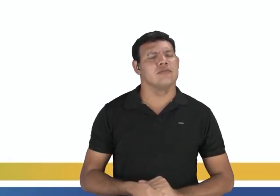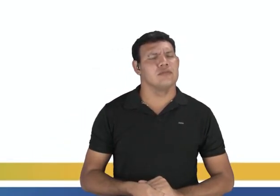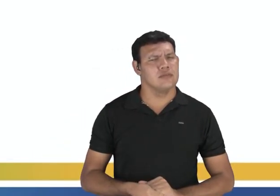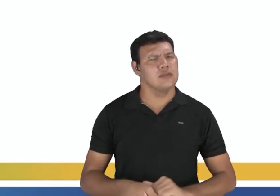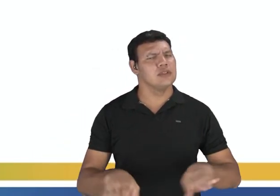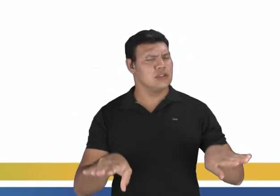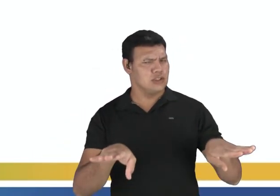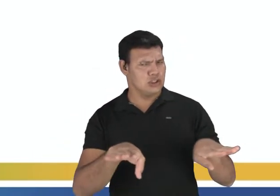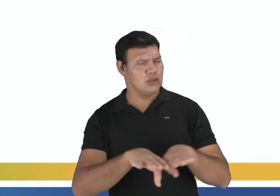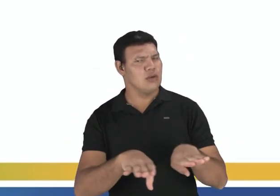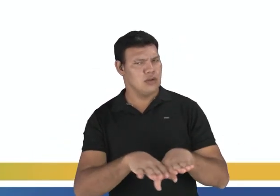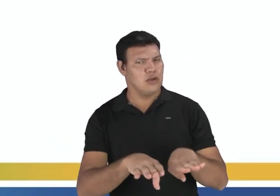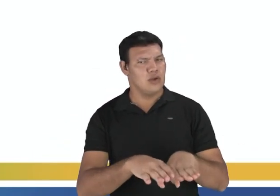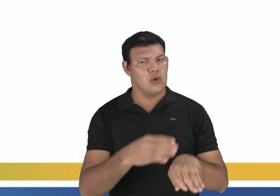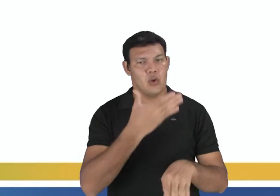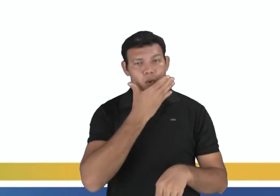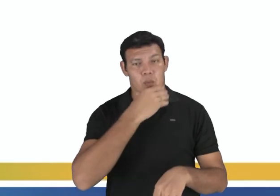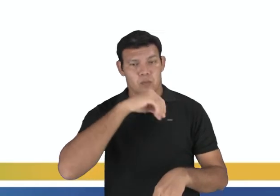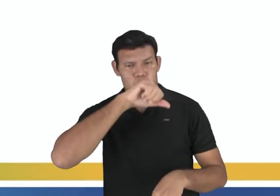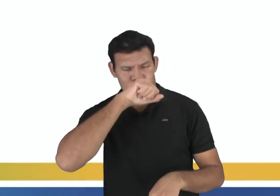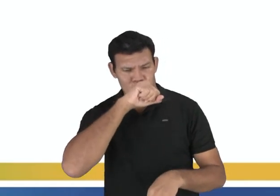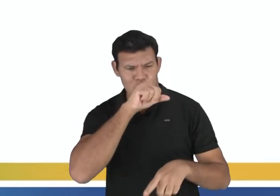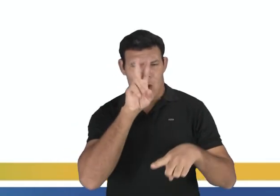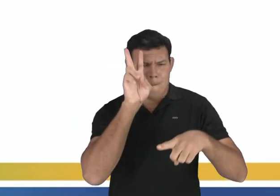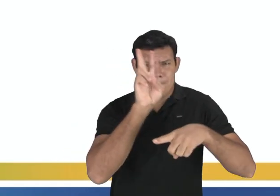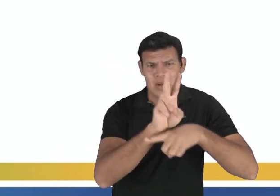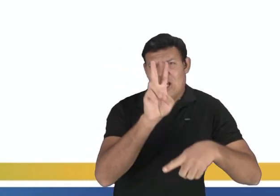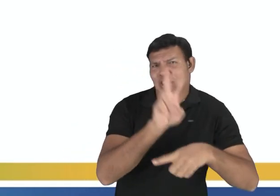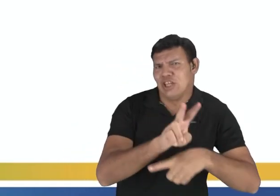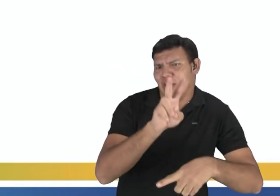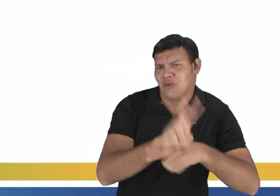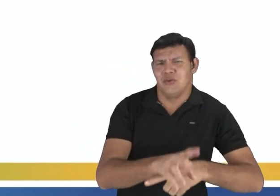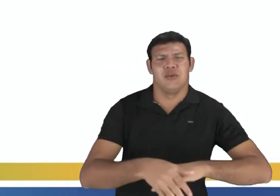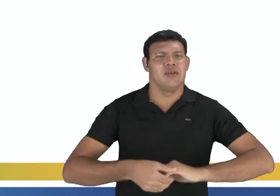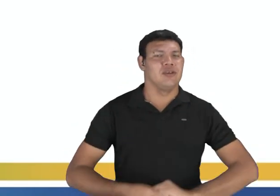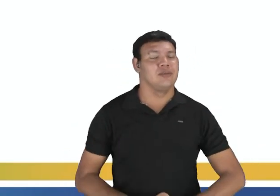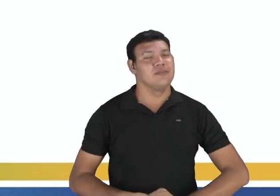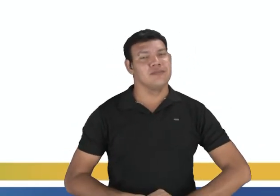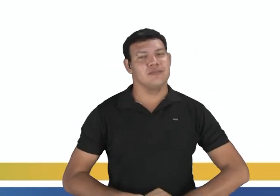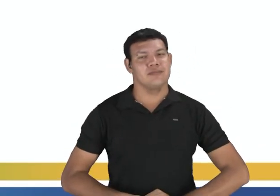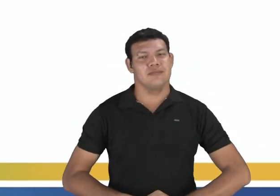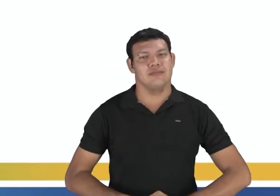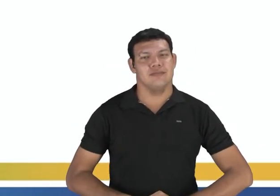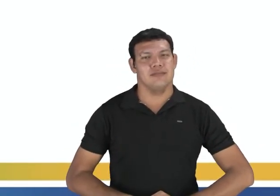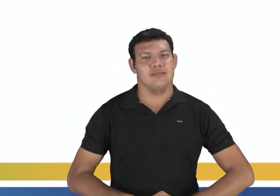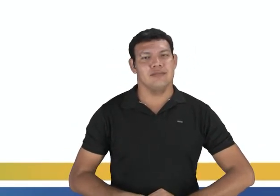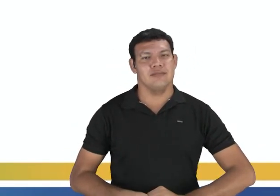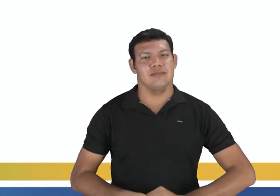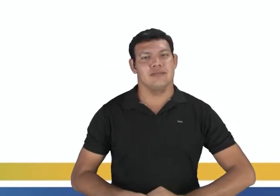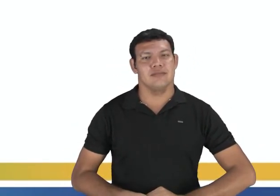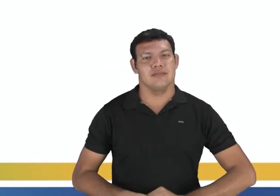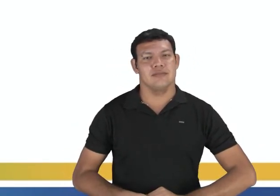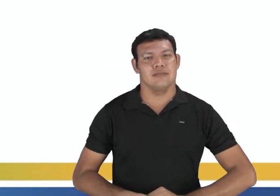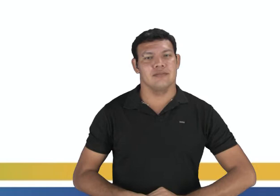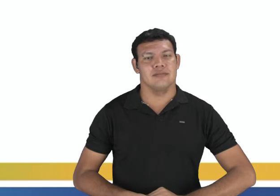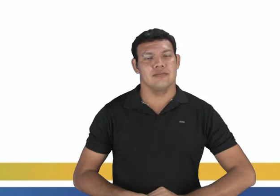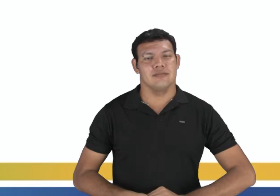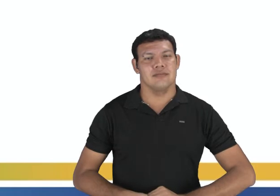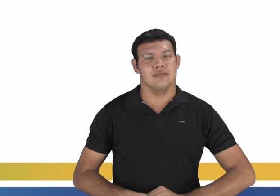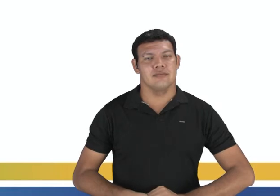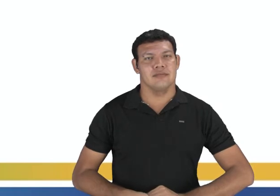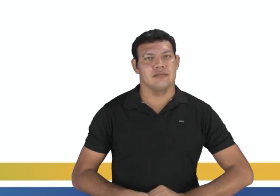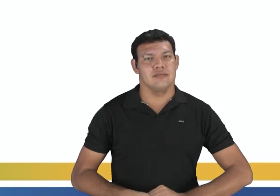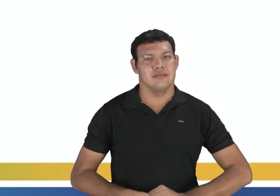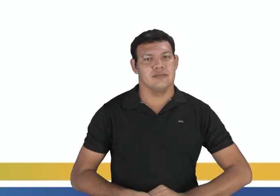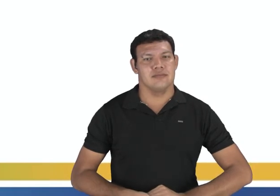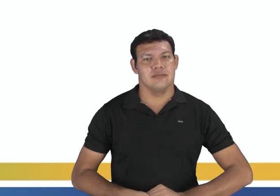seu pai super protetor. Ip gets annoyed with her dad a lot, as she